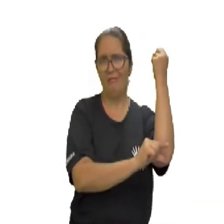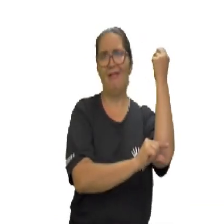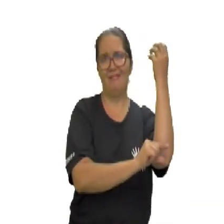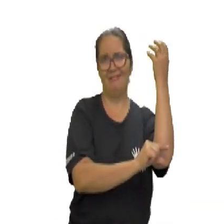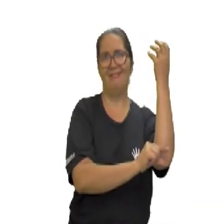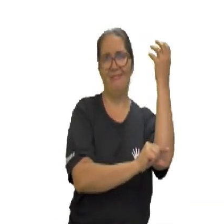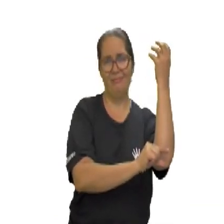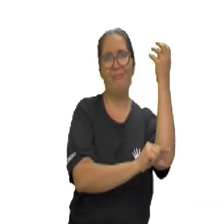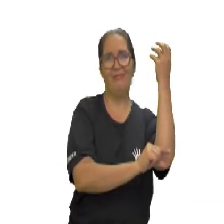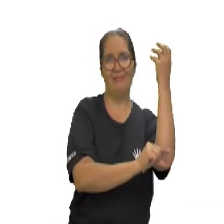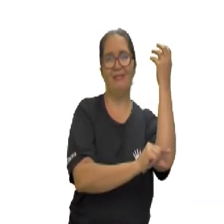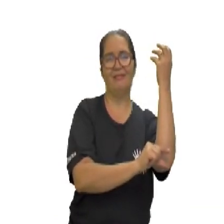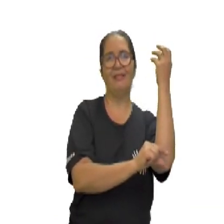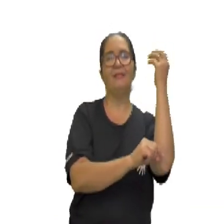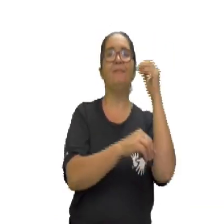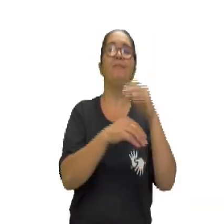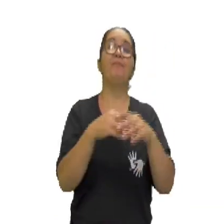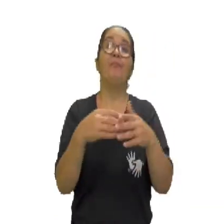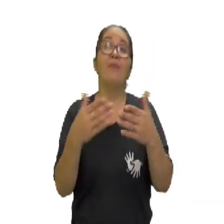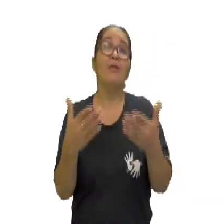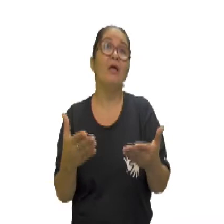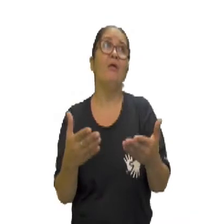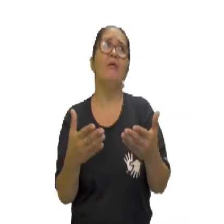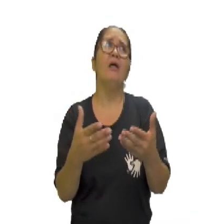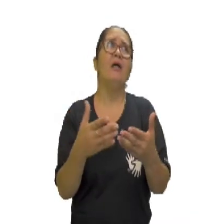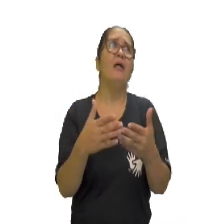pastoso, para vocês entenderem melhor assim.